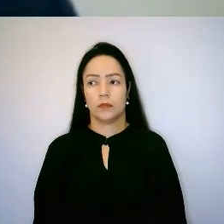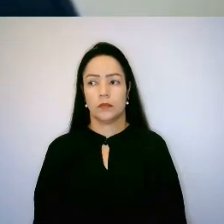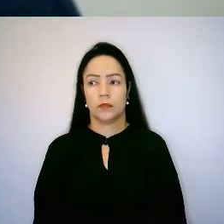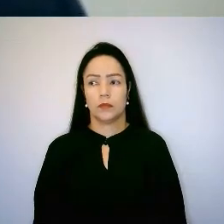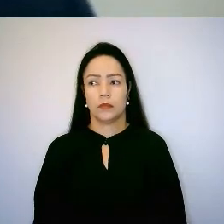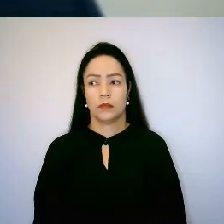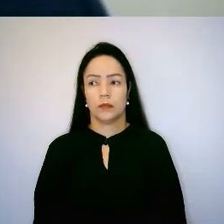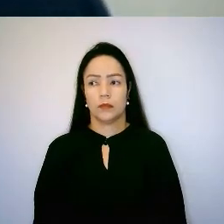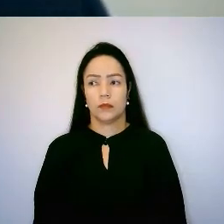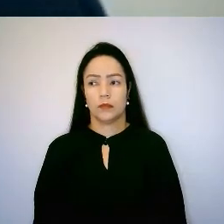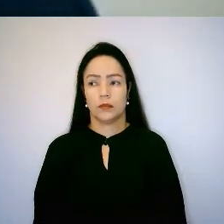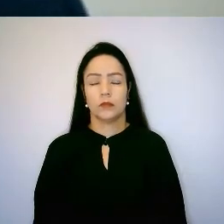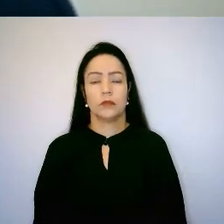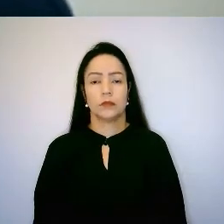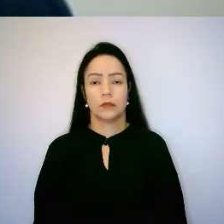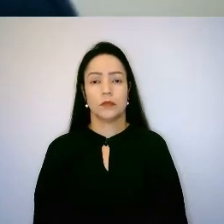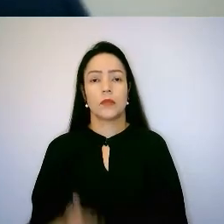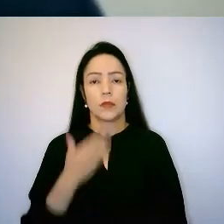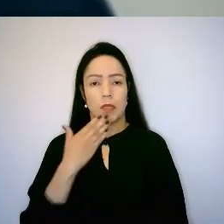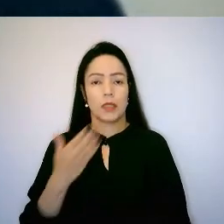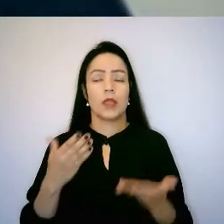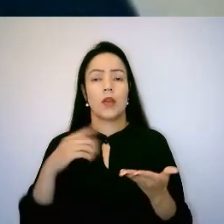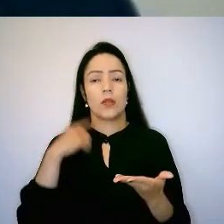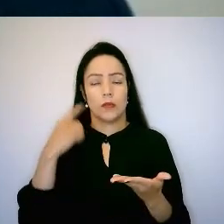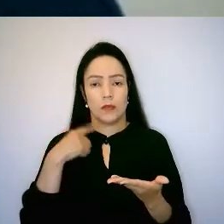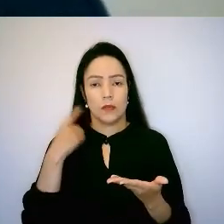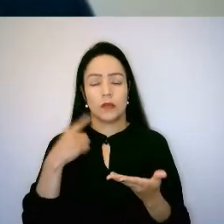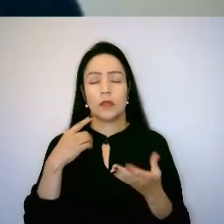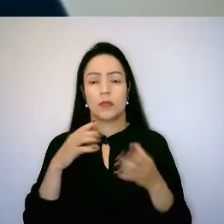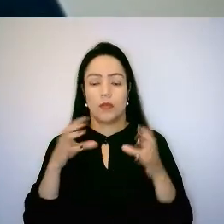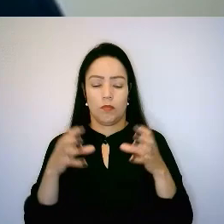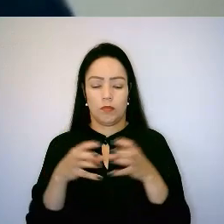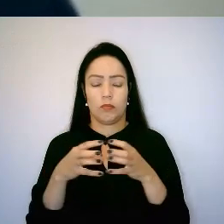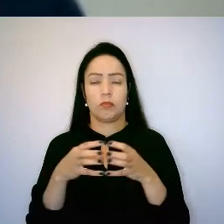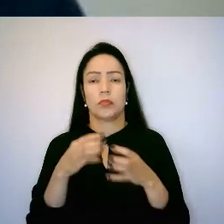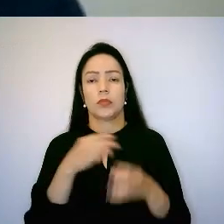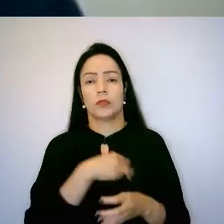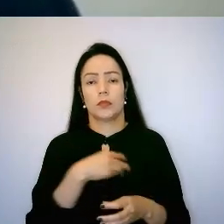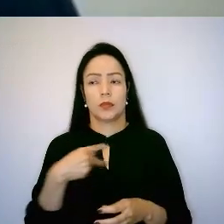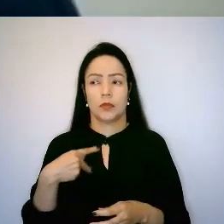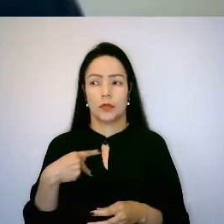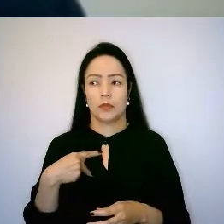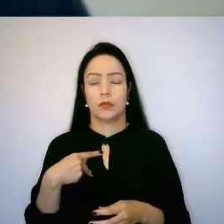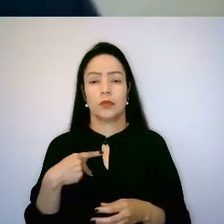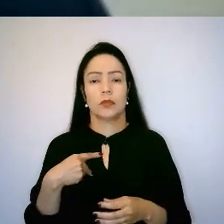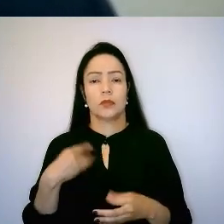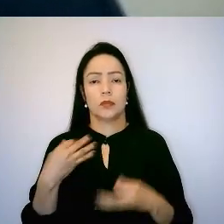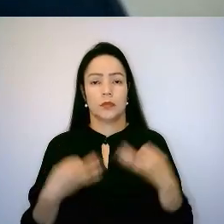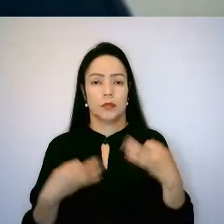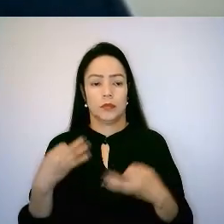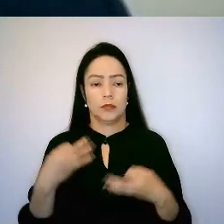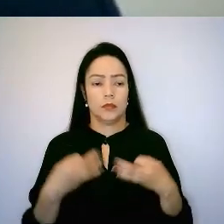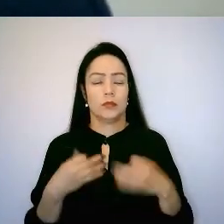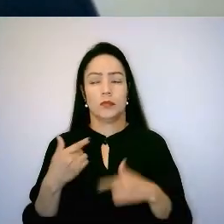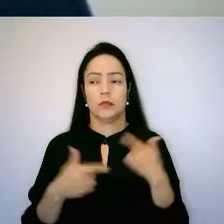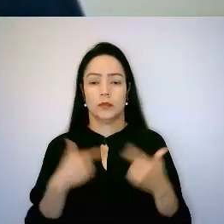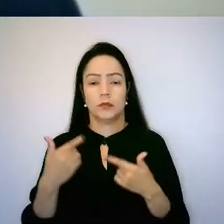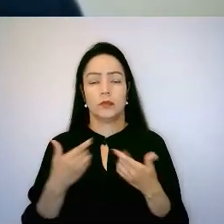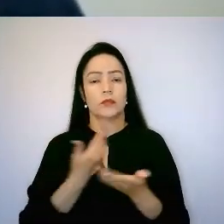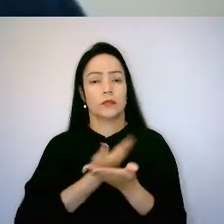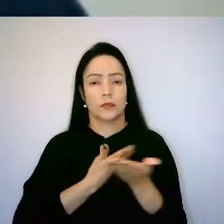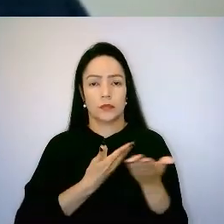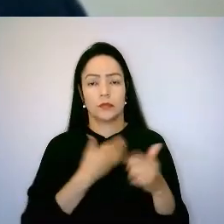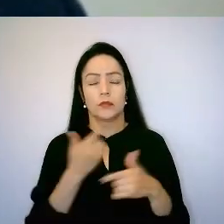Excelentíssimo Senhor desembargadores do outro membro do Ministério Público serventuário da Justiça colegas de profissão que acompanha essa